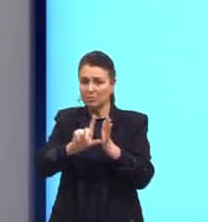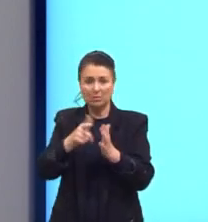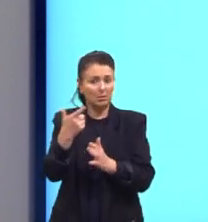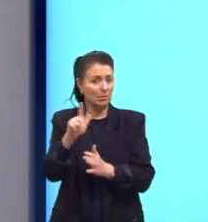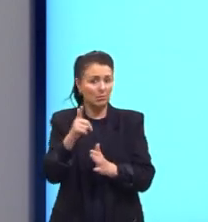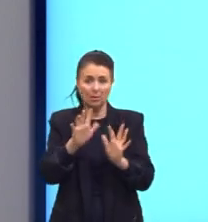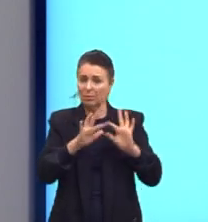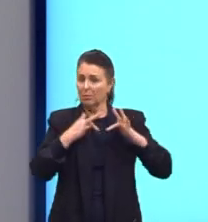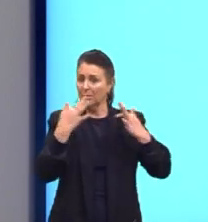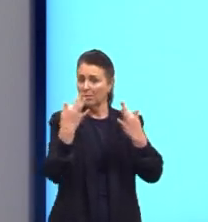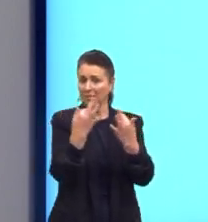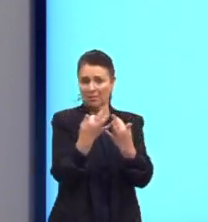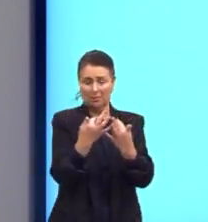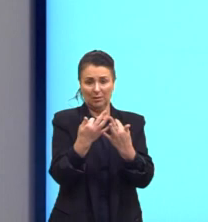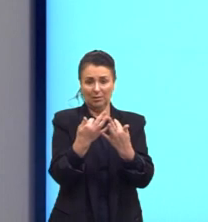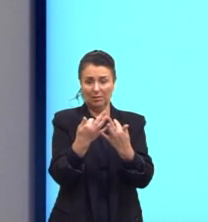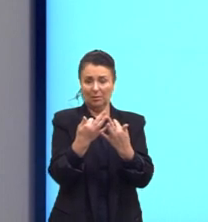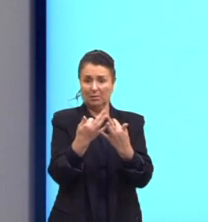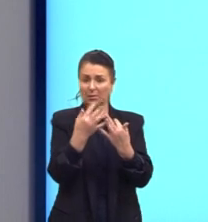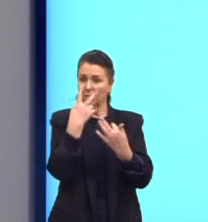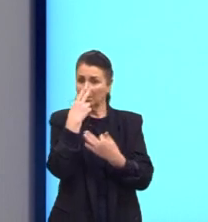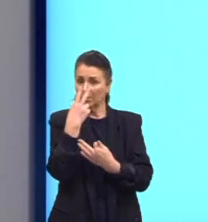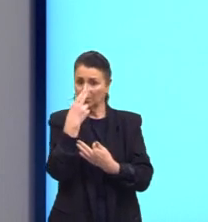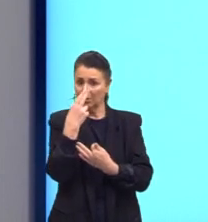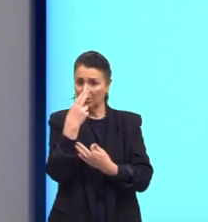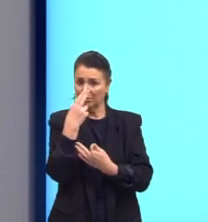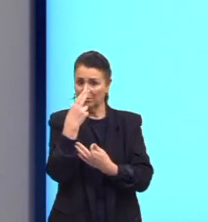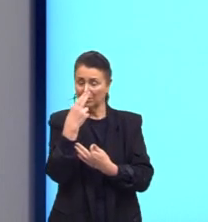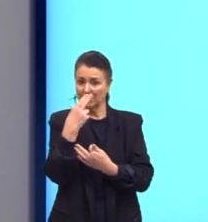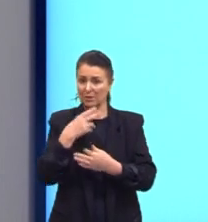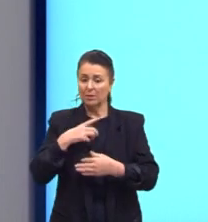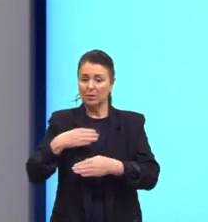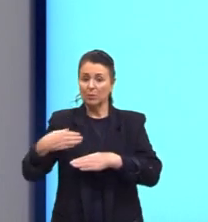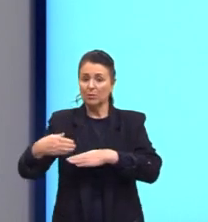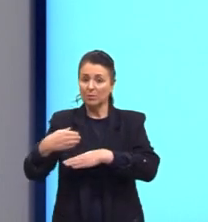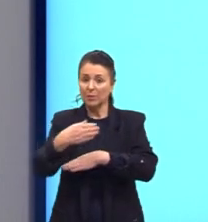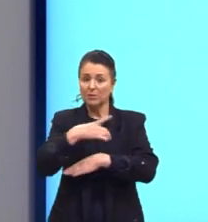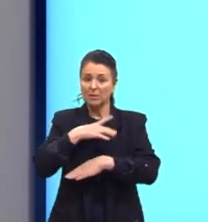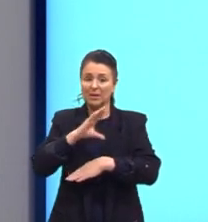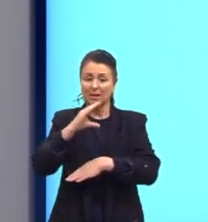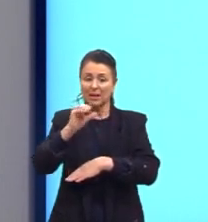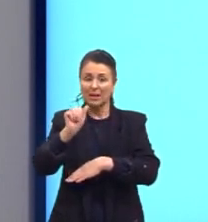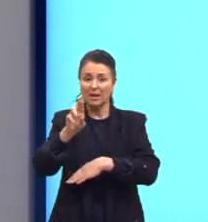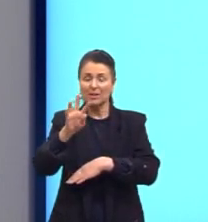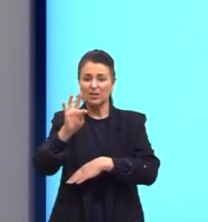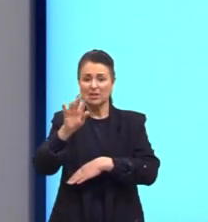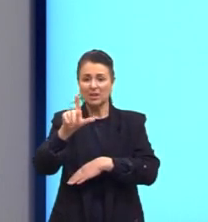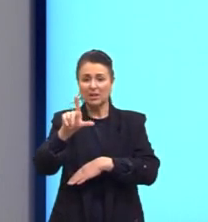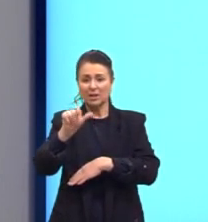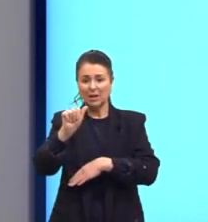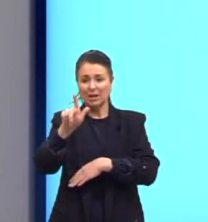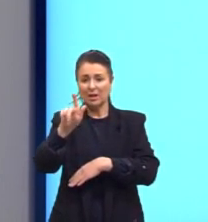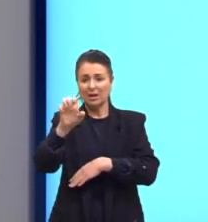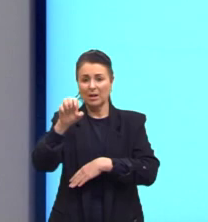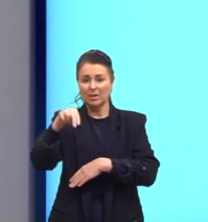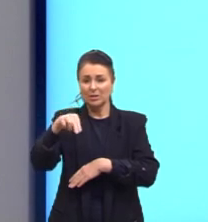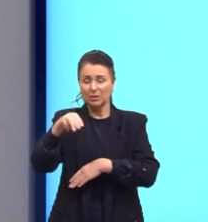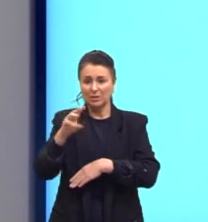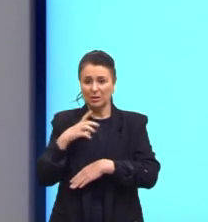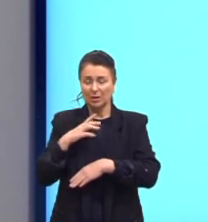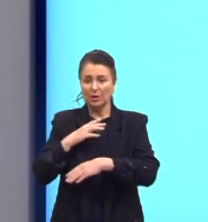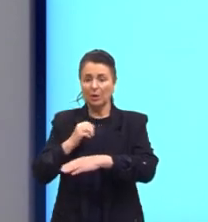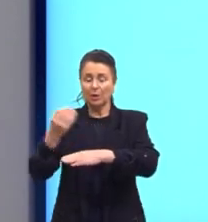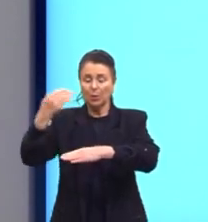ancestral comum ó que tão ancestral desses e aqui tá na central dos peixes cartilaginosos condrictes tá então o